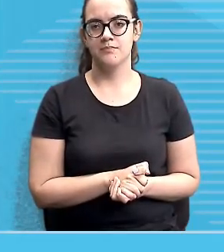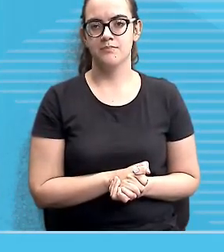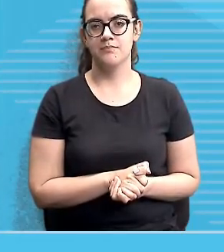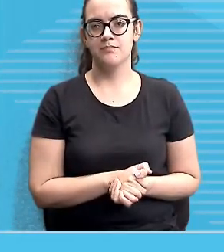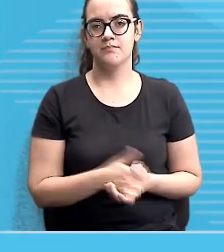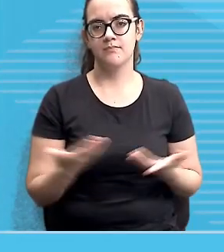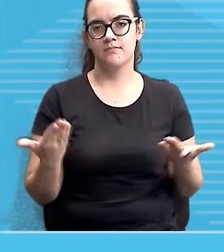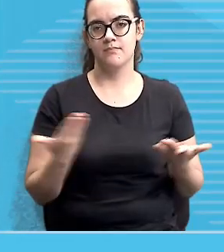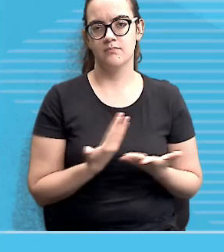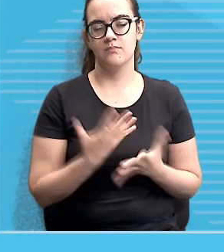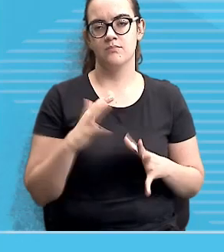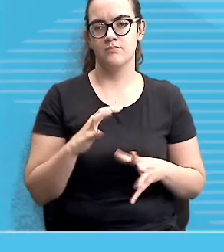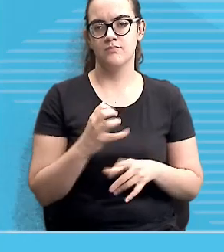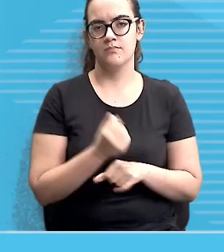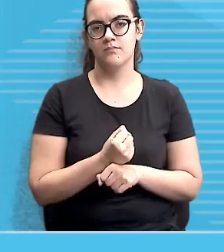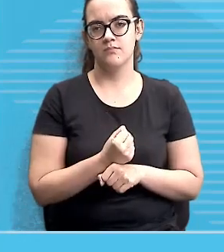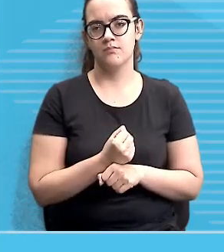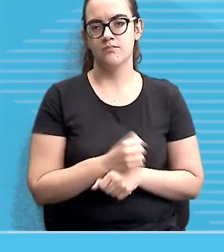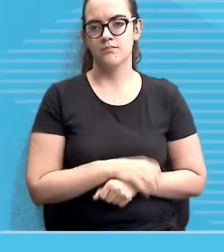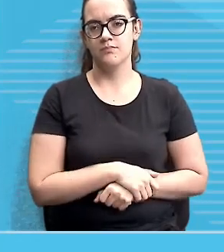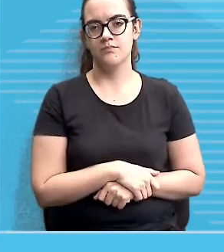e o alumin